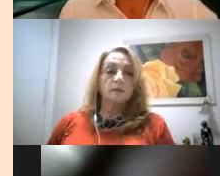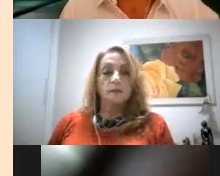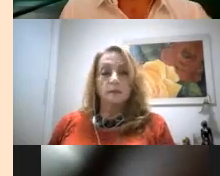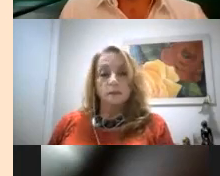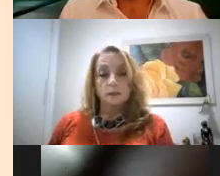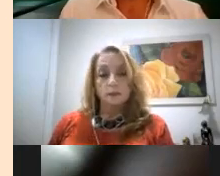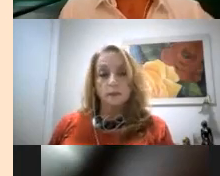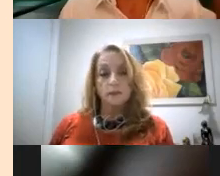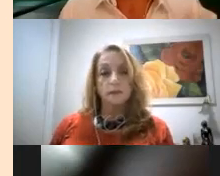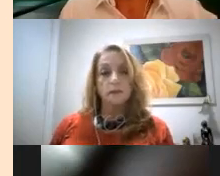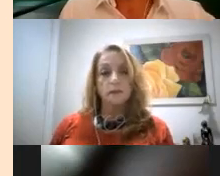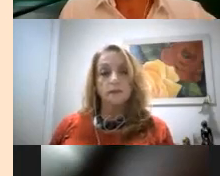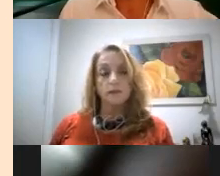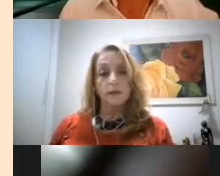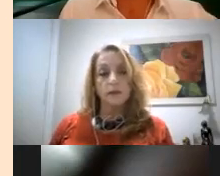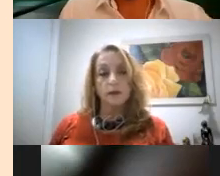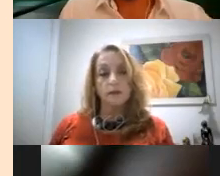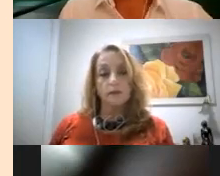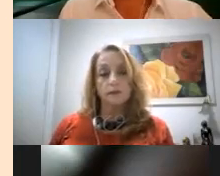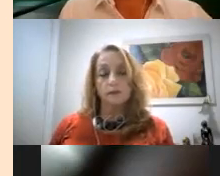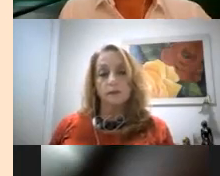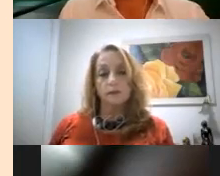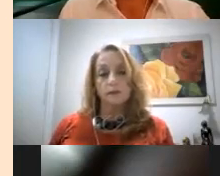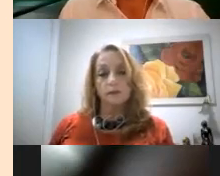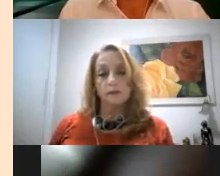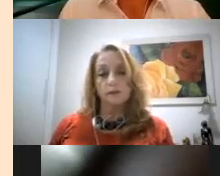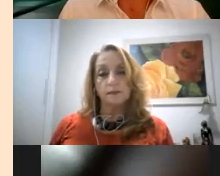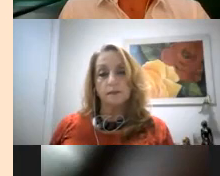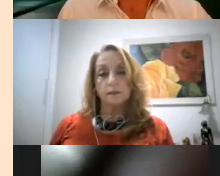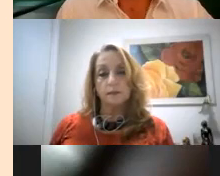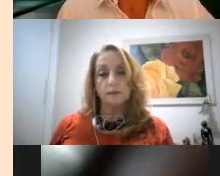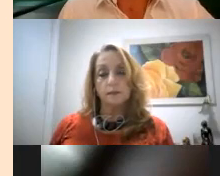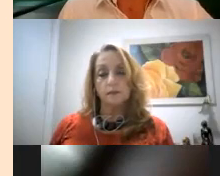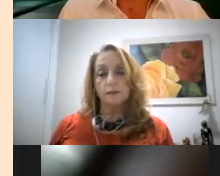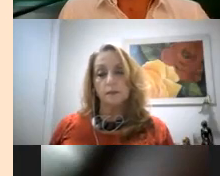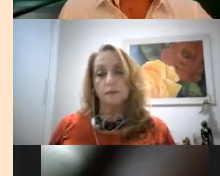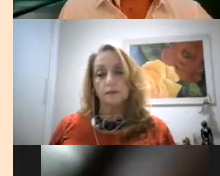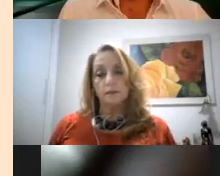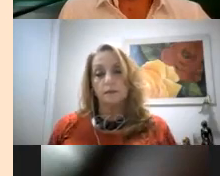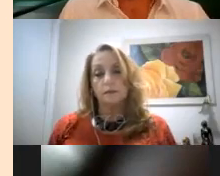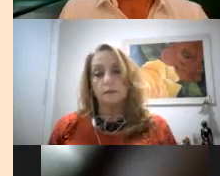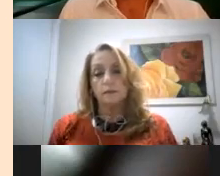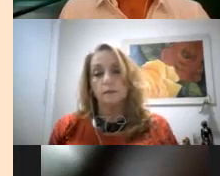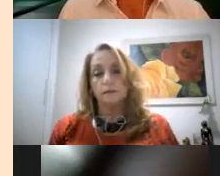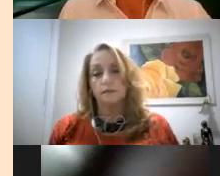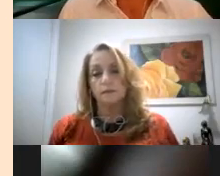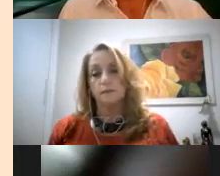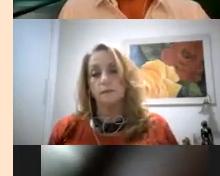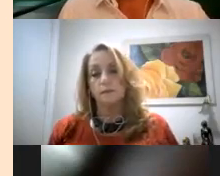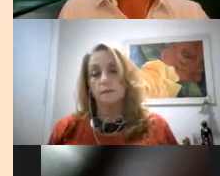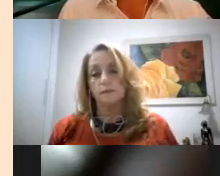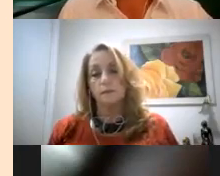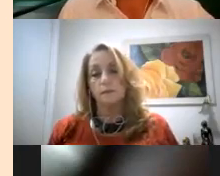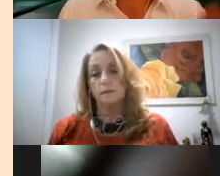as infecções, por exemplo, o Zika vírus, por exemplo, que pode gerar uma deficiência naquela pessoa,